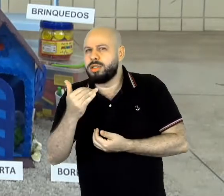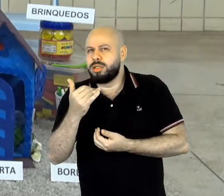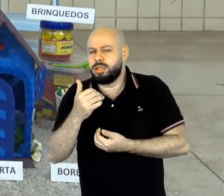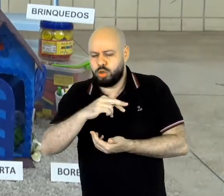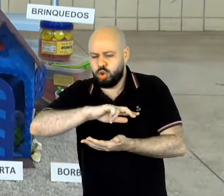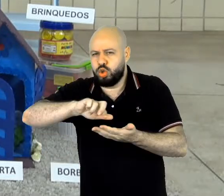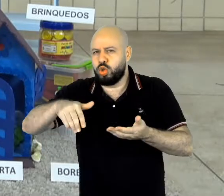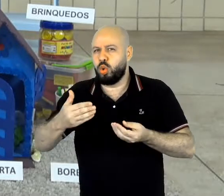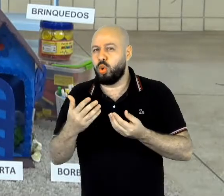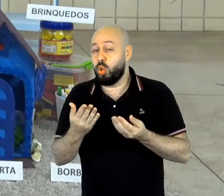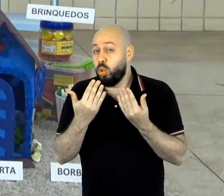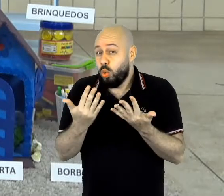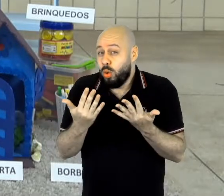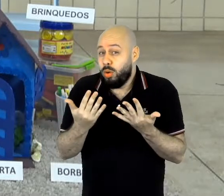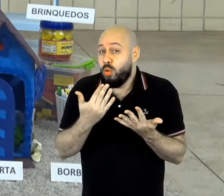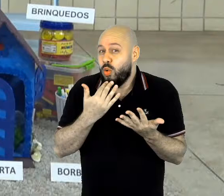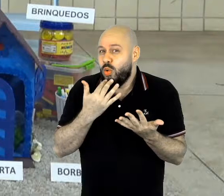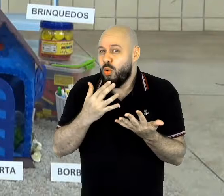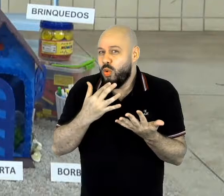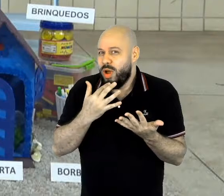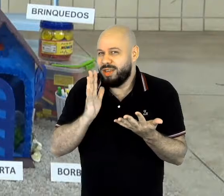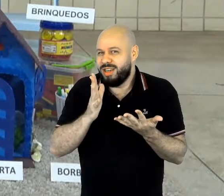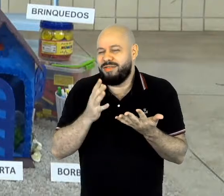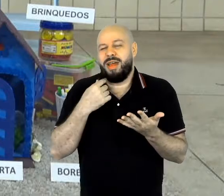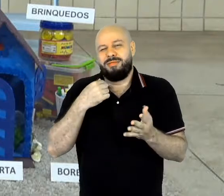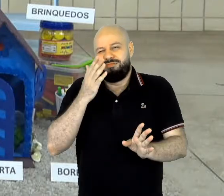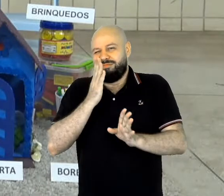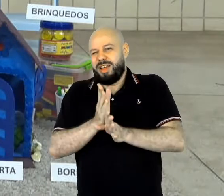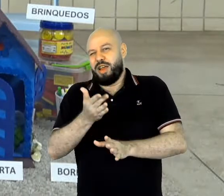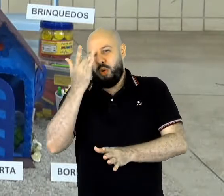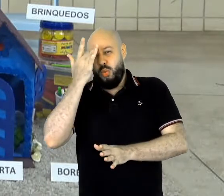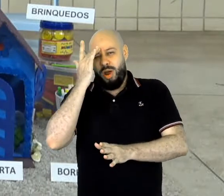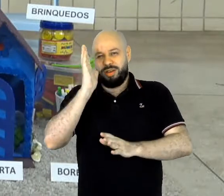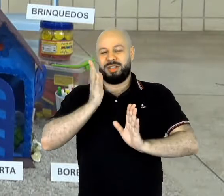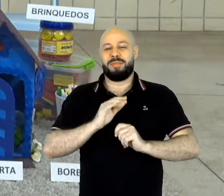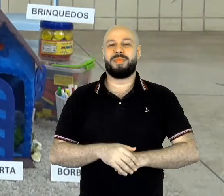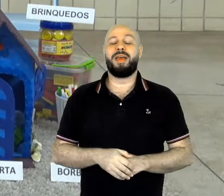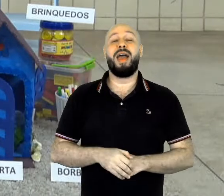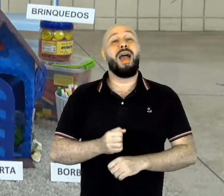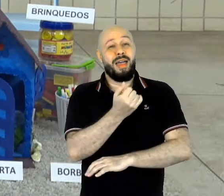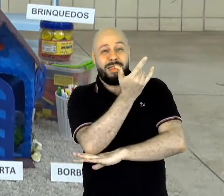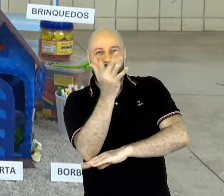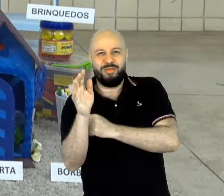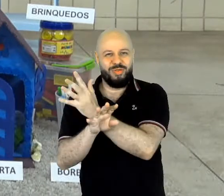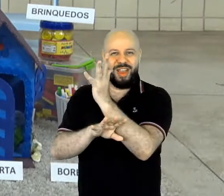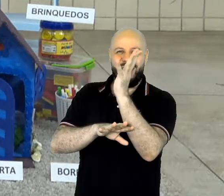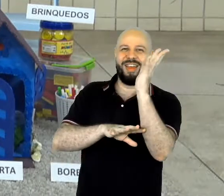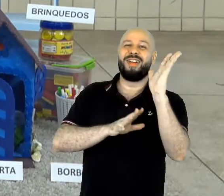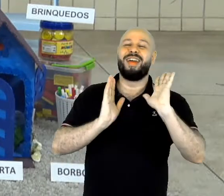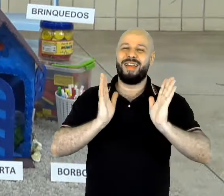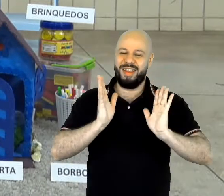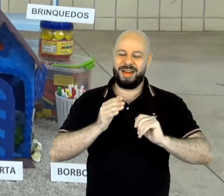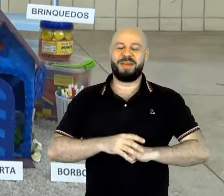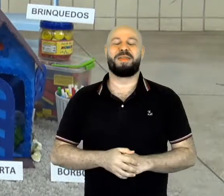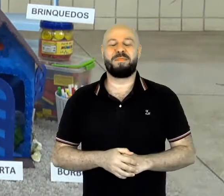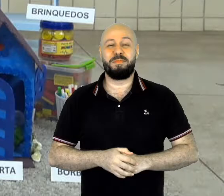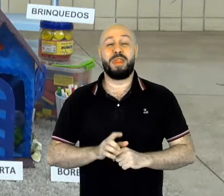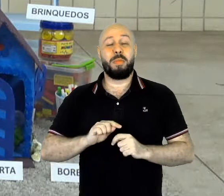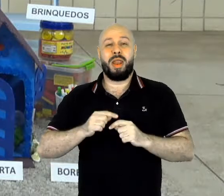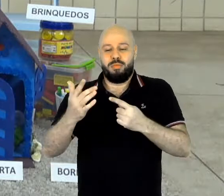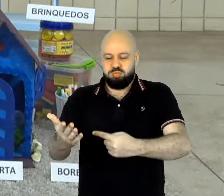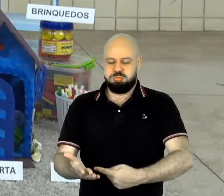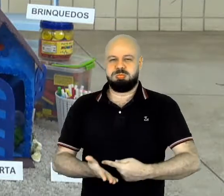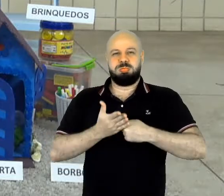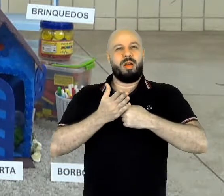maravilhosas? Eu sei que você deve ter acertado aí na sua casa. É a natureza. É ela que nos fornece